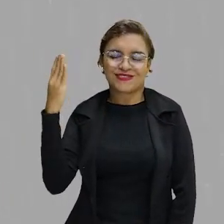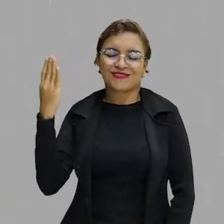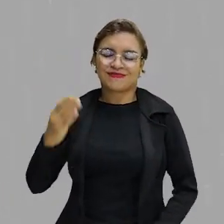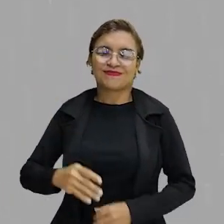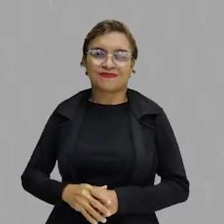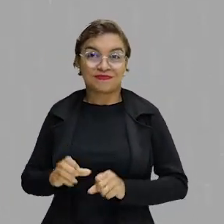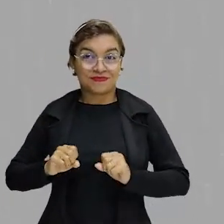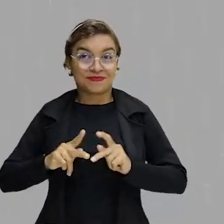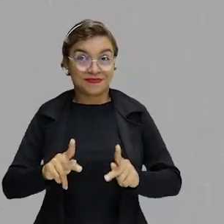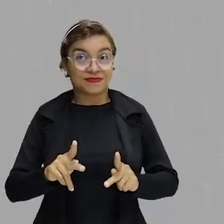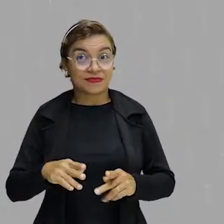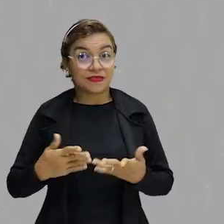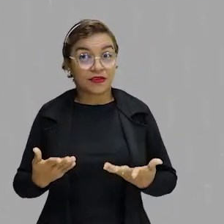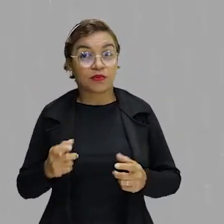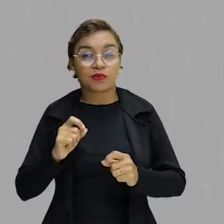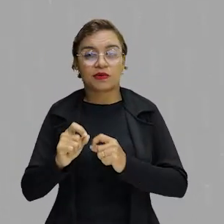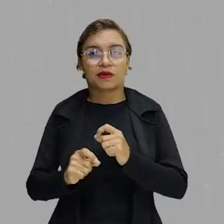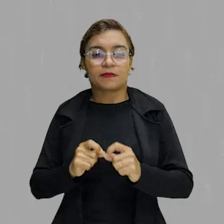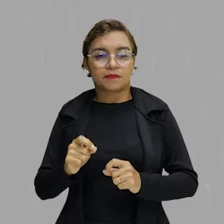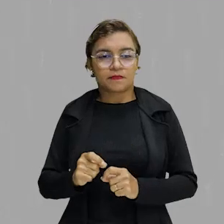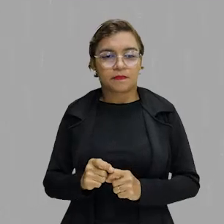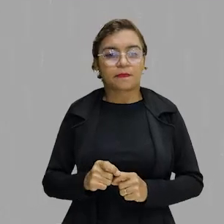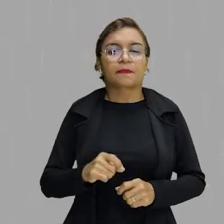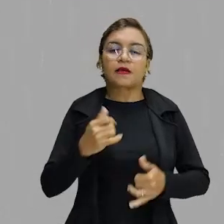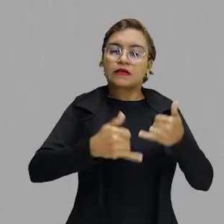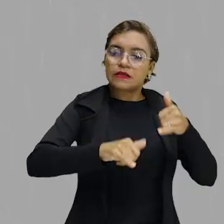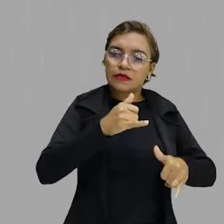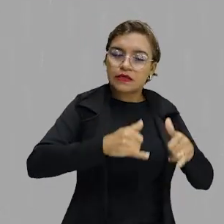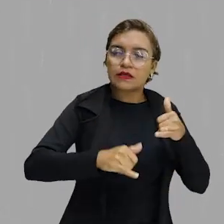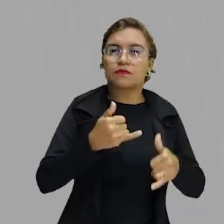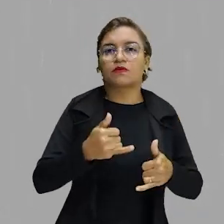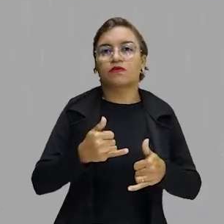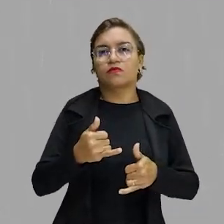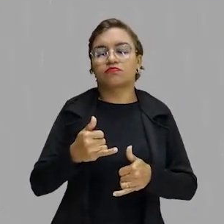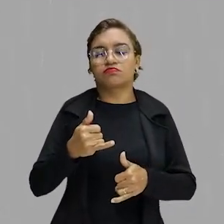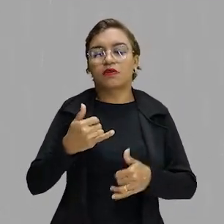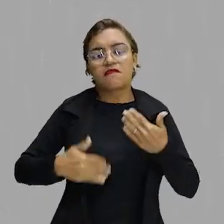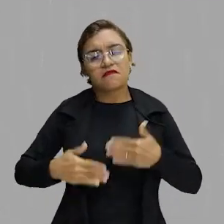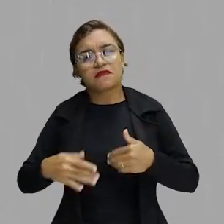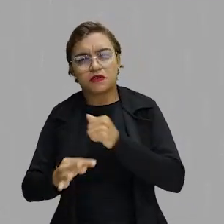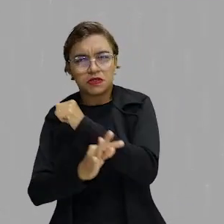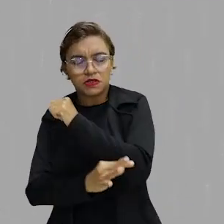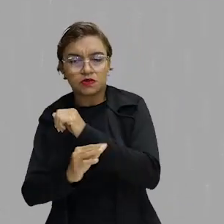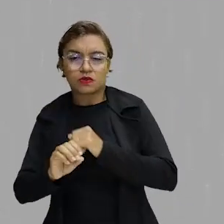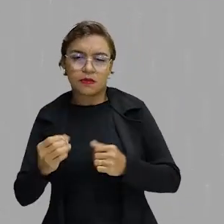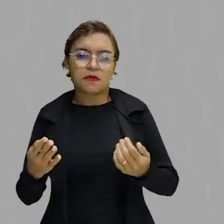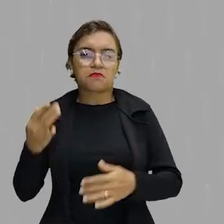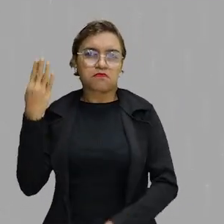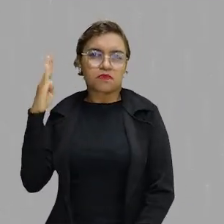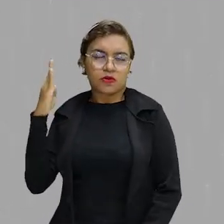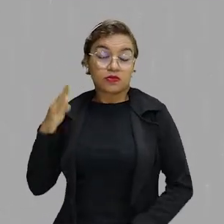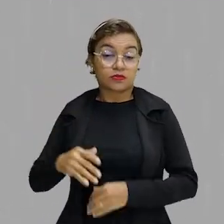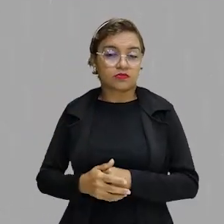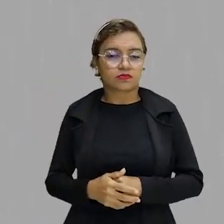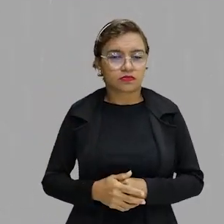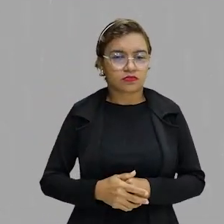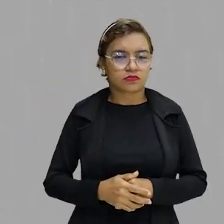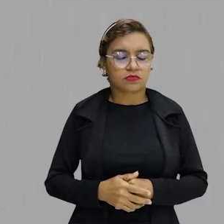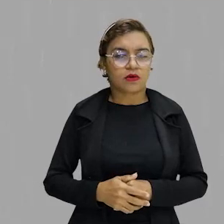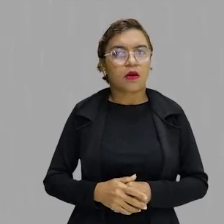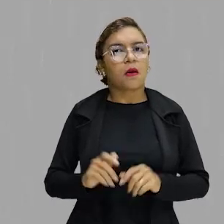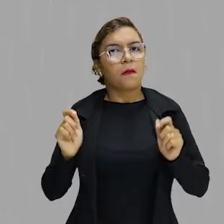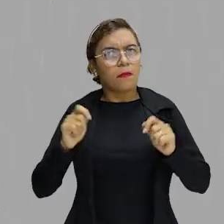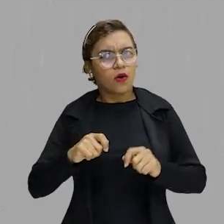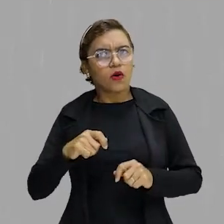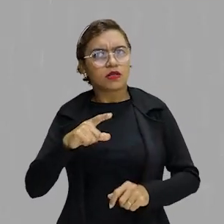galera, beleza? Então, aí, ó, intemperismo químico, físico e biológico. Marcos, para a gente fechar, pode ocorrer 2 tipos de